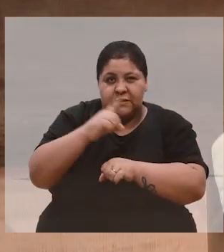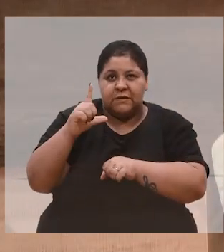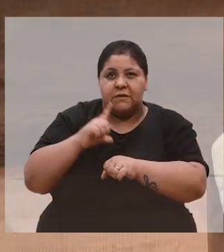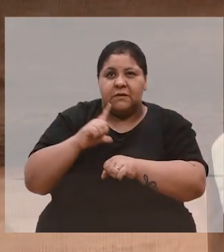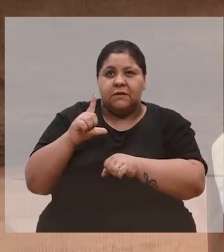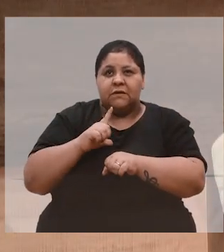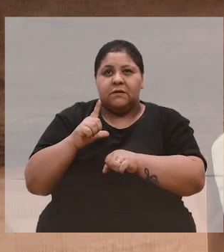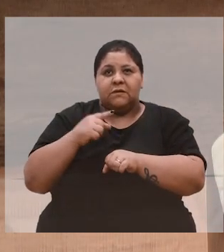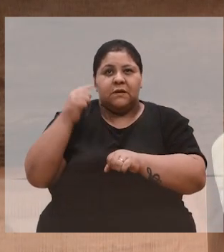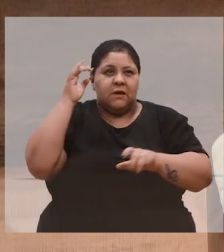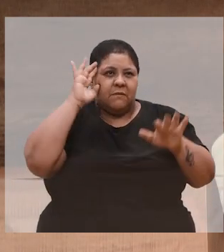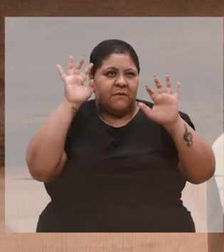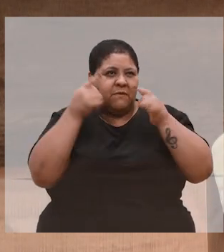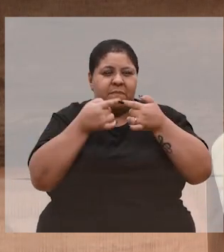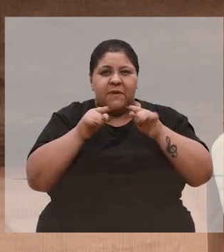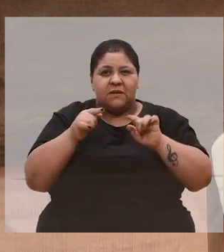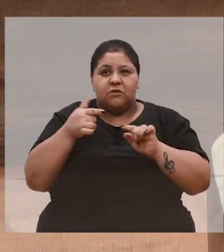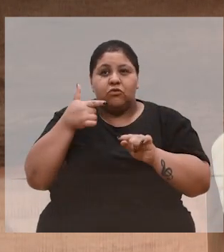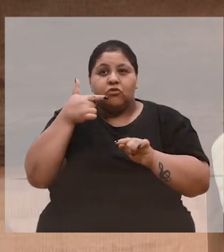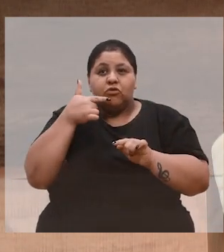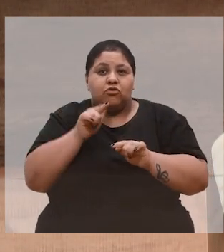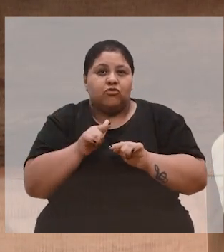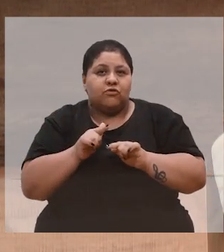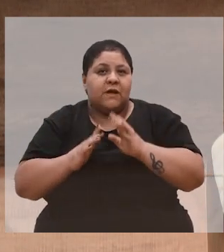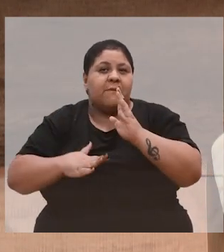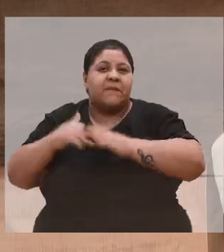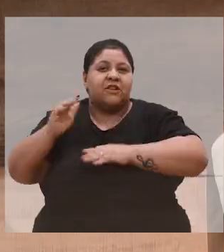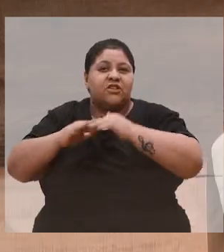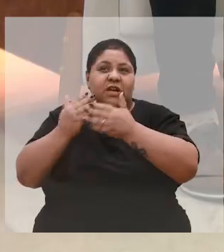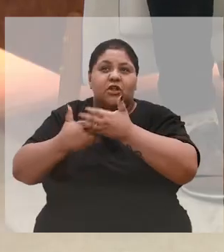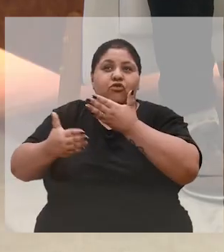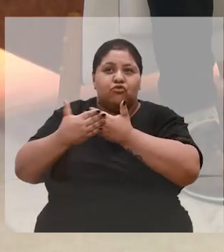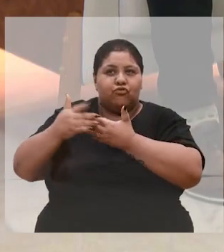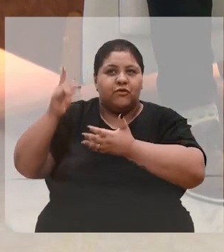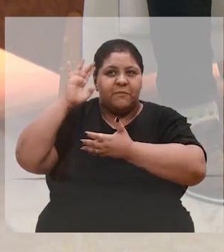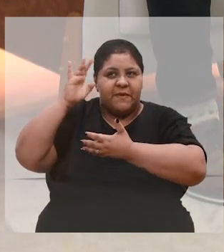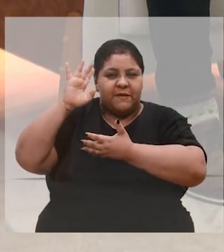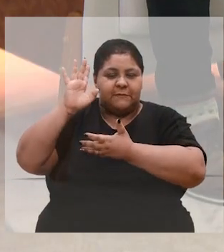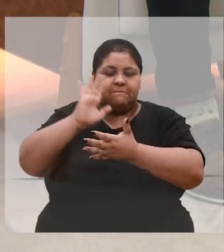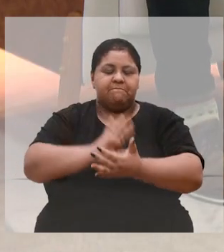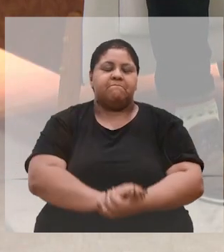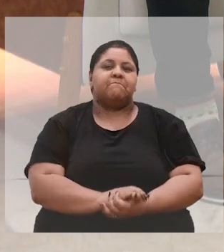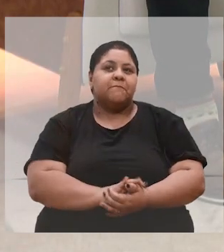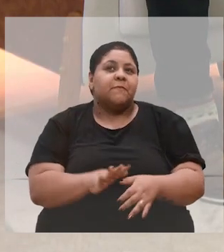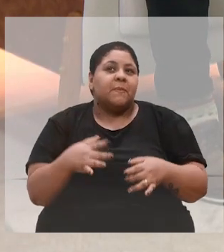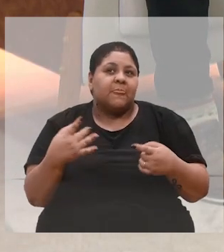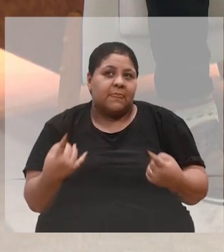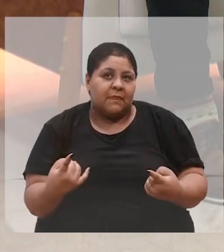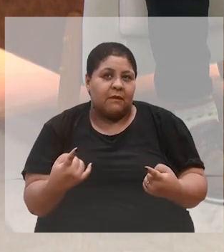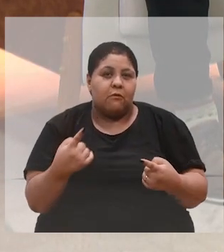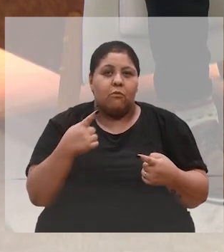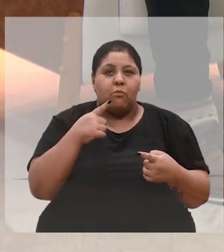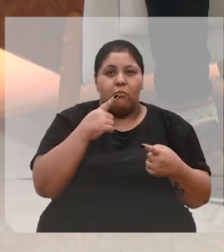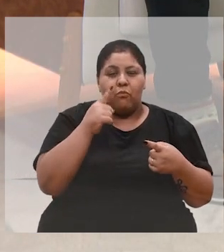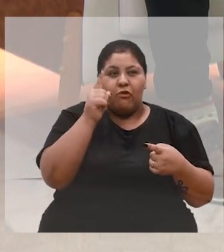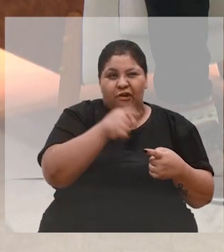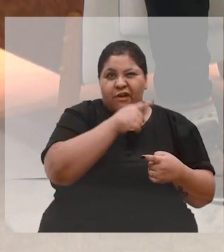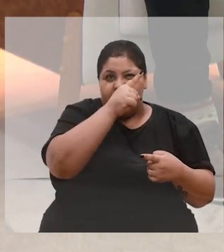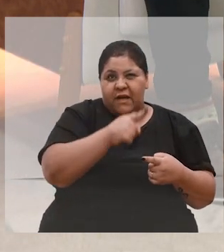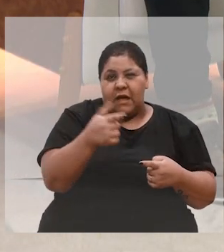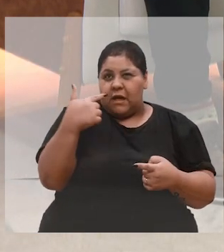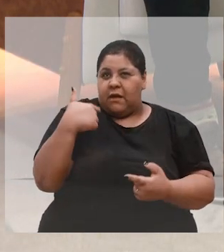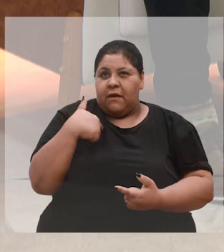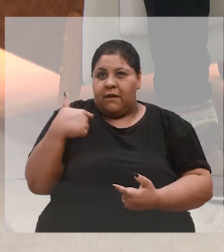muitos pensamentos, mas nem tudo é colocado em prática. Bem, o motivo por ter cancelado é porque